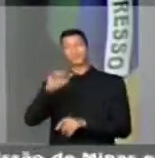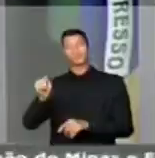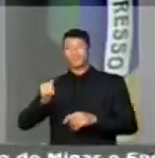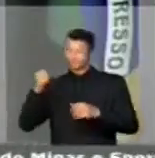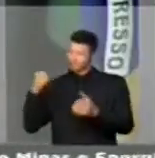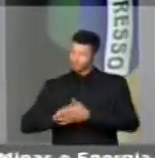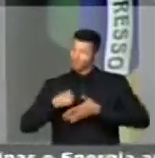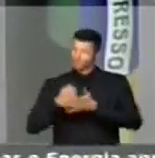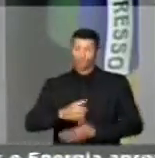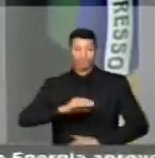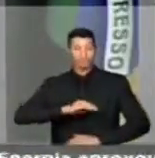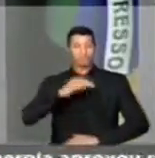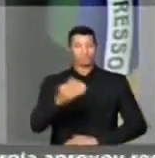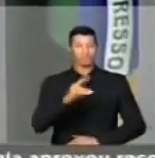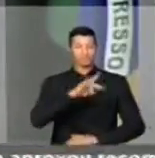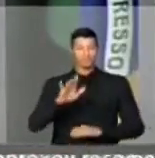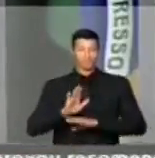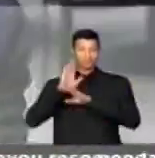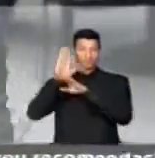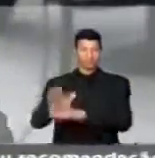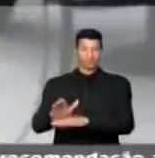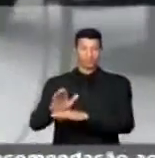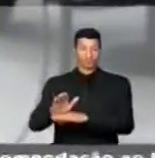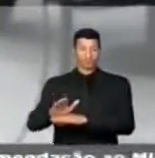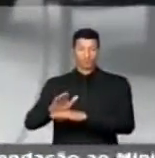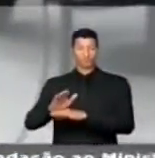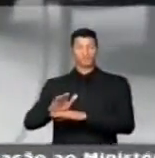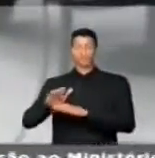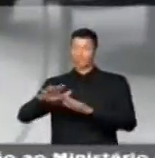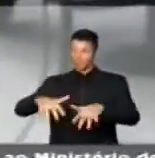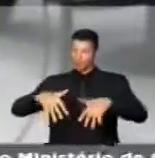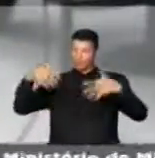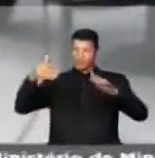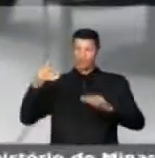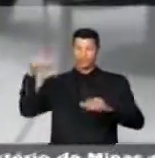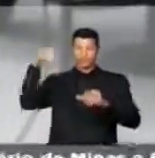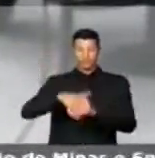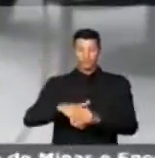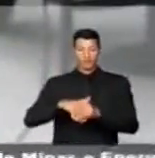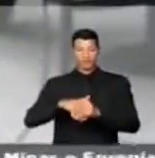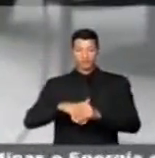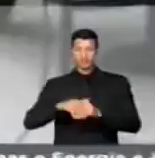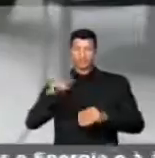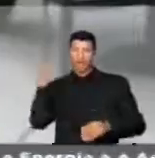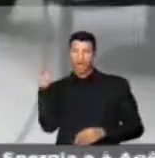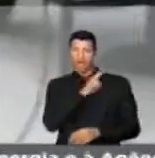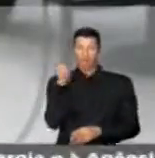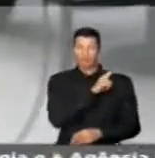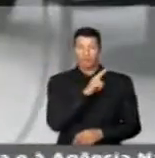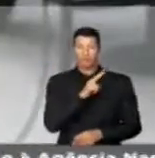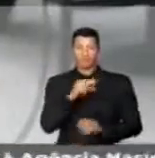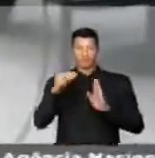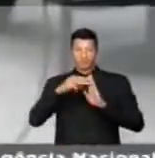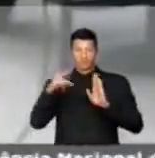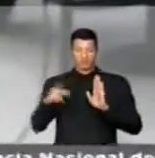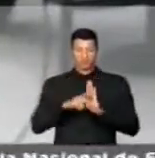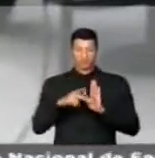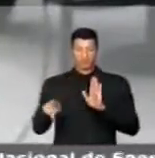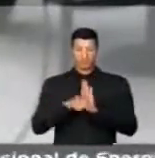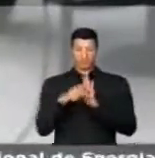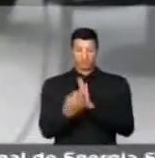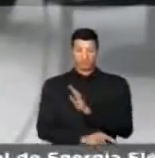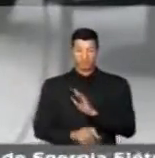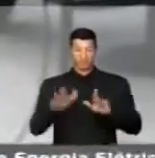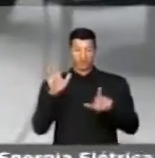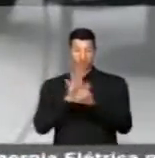valente e corajoso e vai ajudar este parlamento a votar com urgência as medidas provisórias,